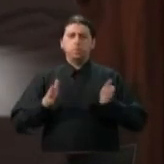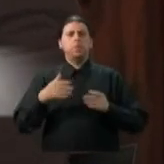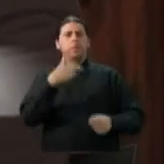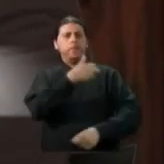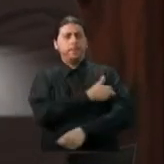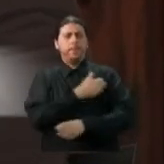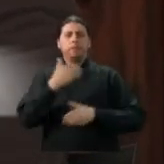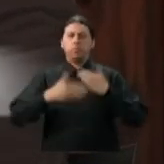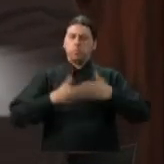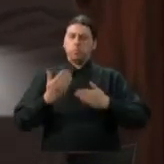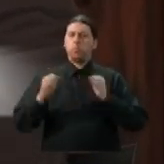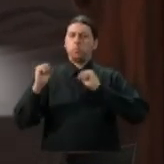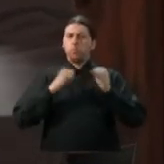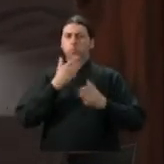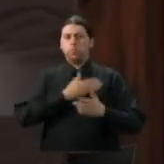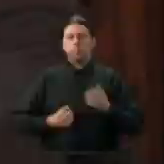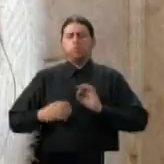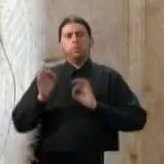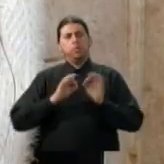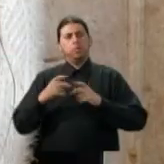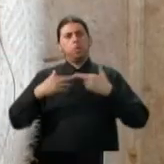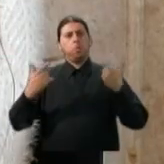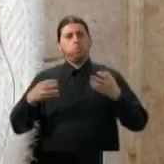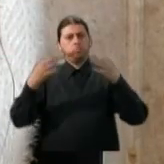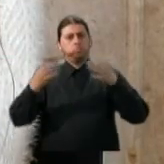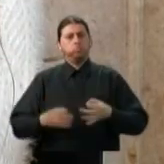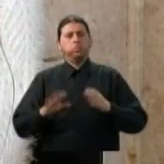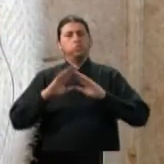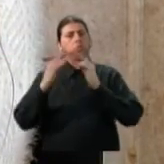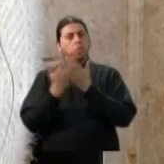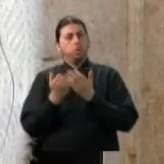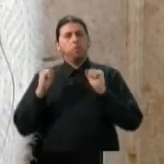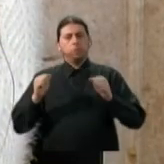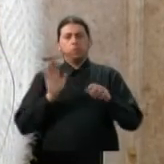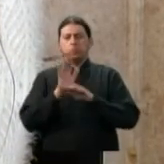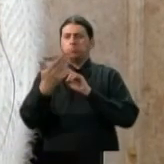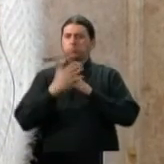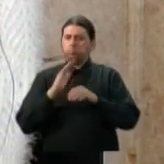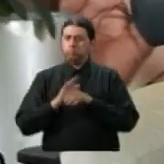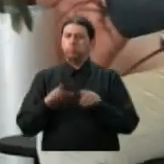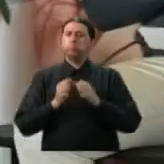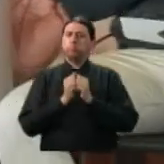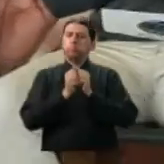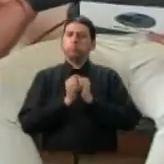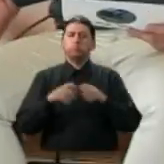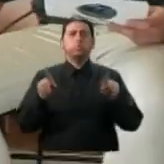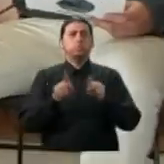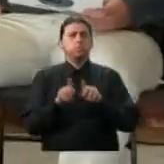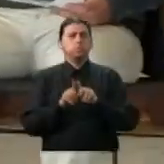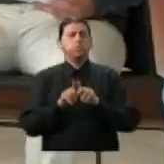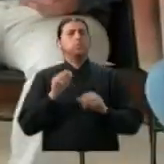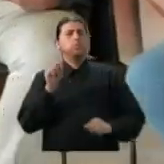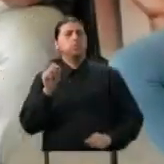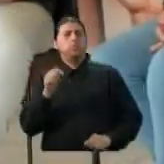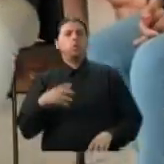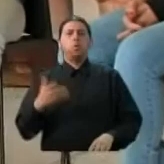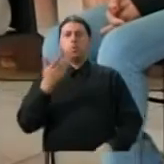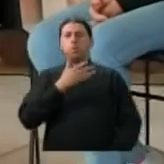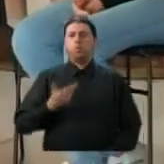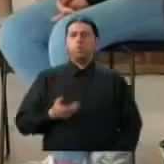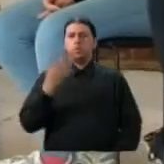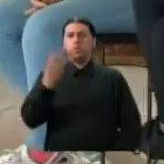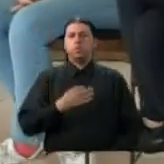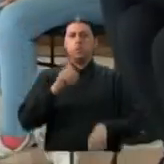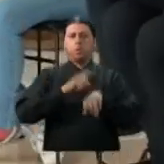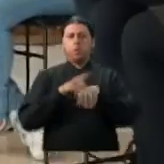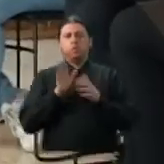público faz a coisa certa e as escolas podem colaborar com isso, eu acho que uniu o público certo na